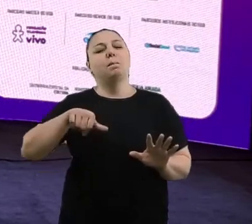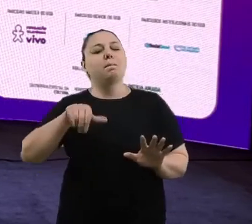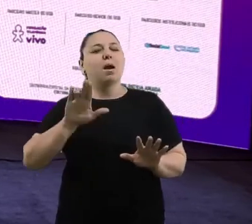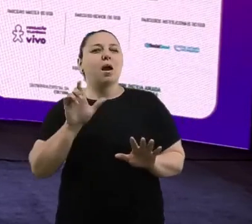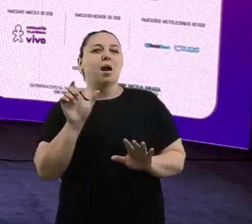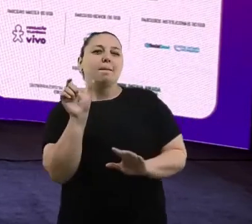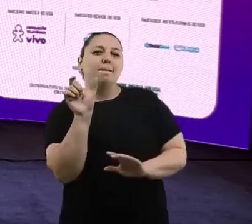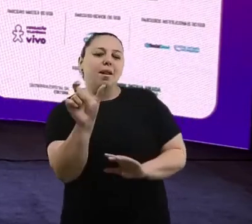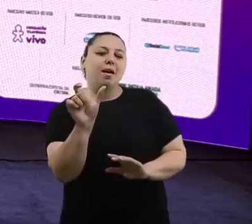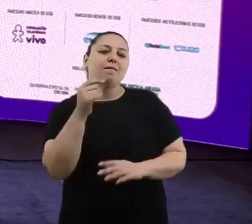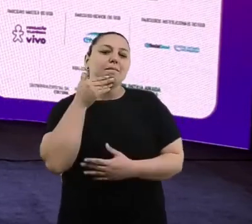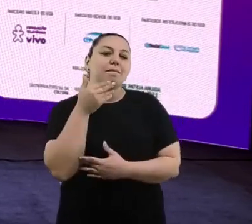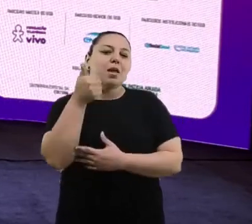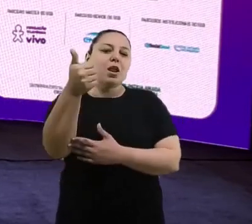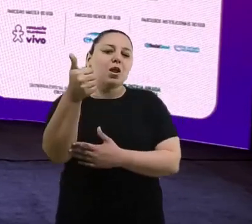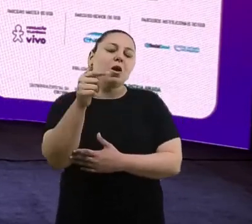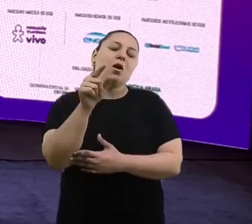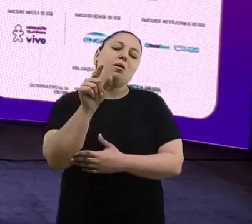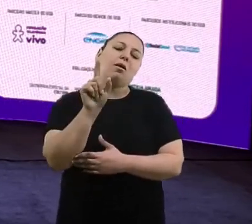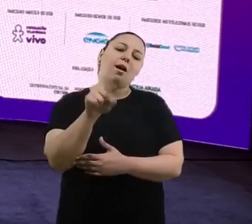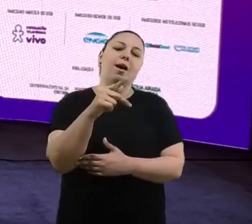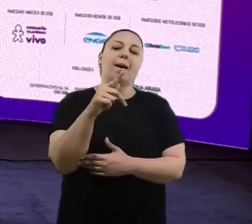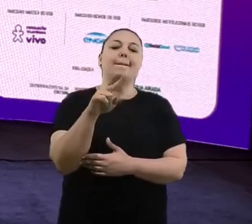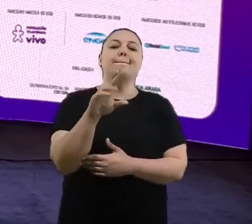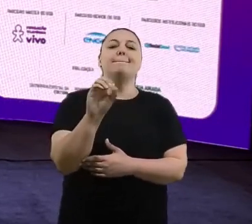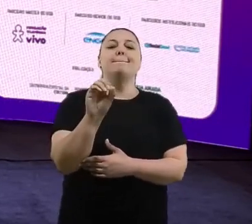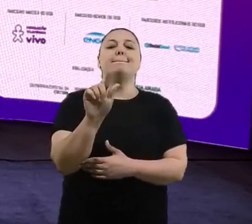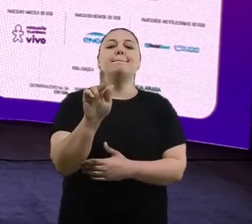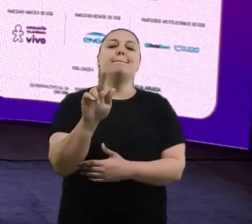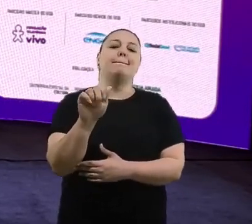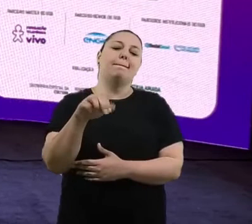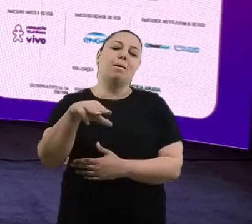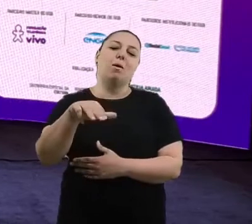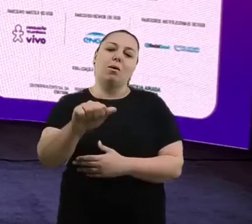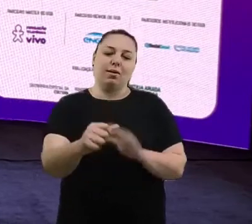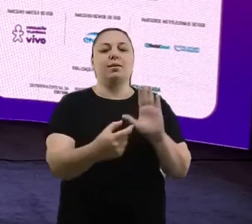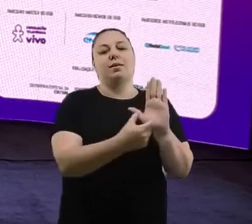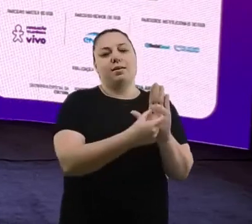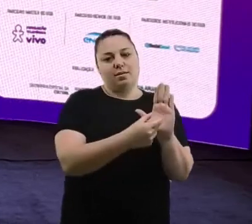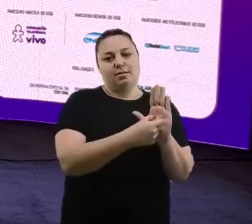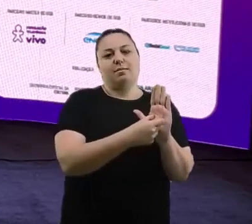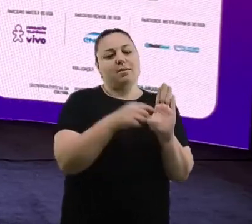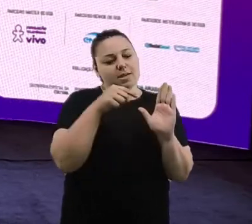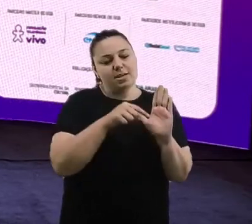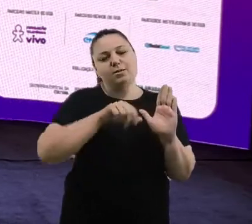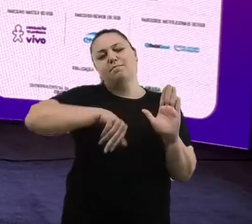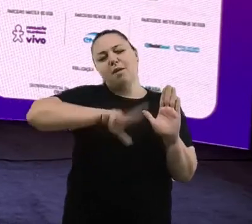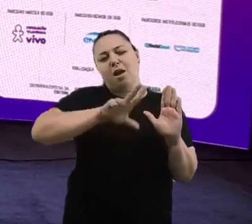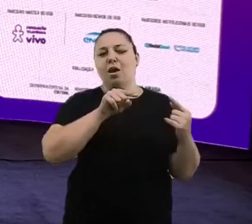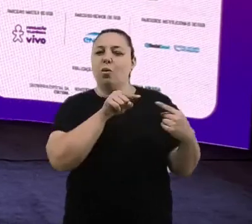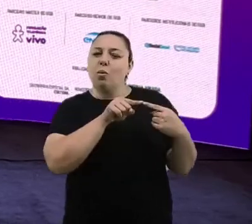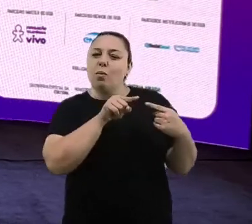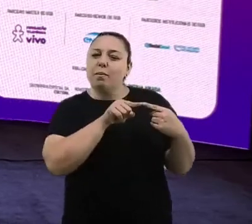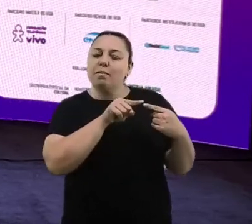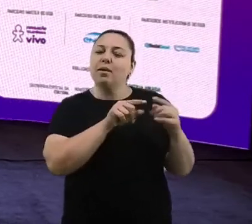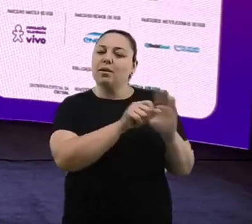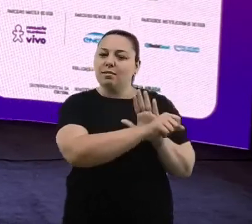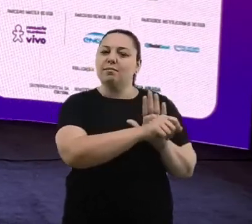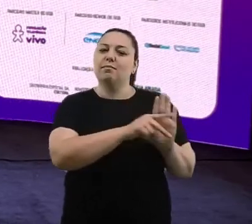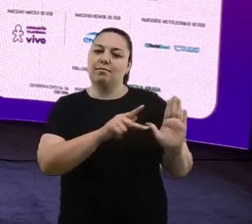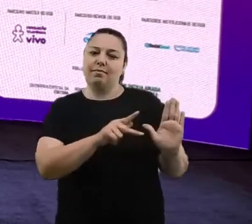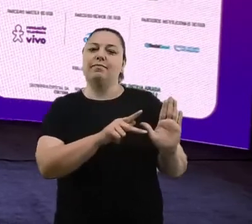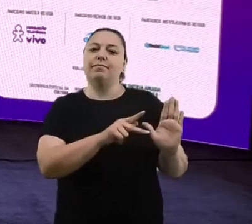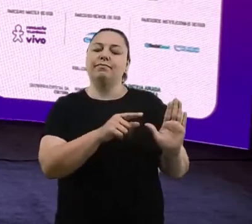programa de computador, que é muito mais isso que o Yooper é. Então, é um programa de computador que tem a capacidade